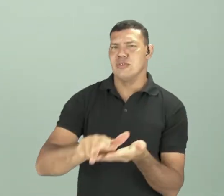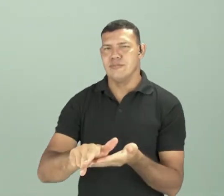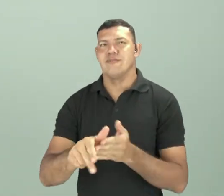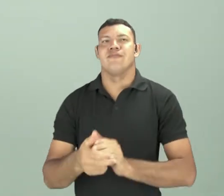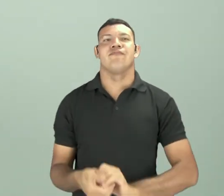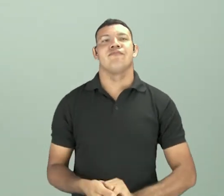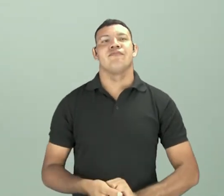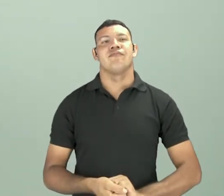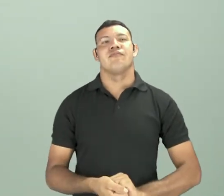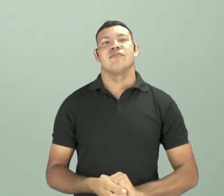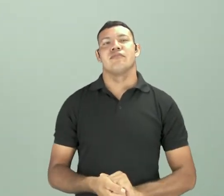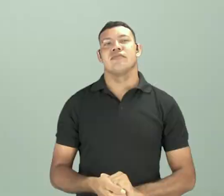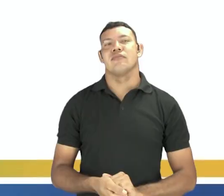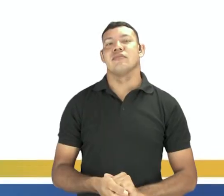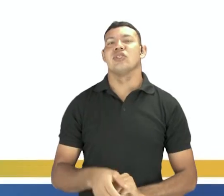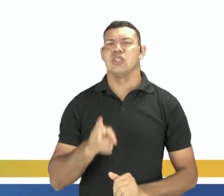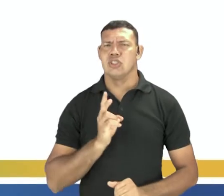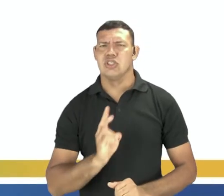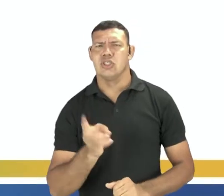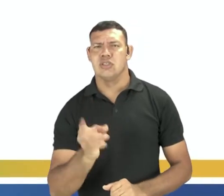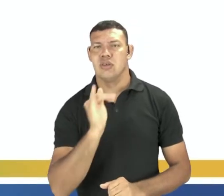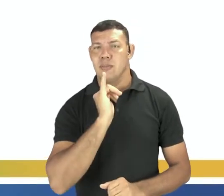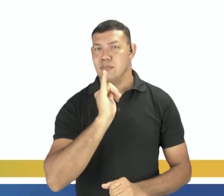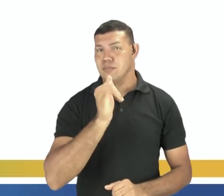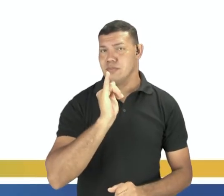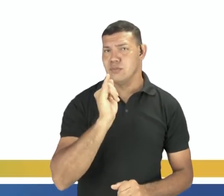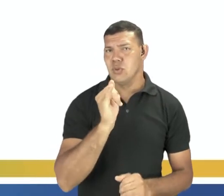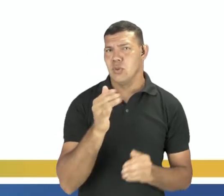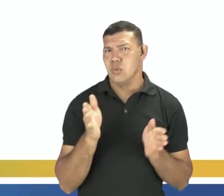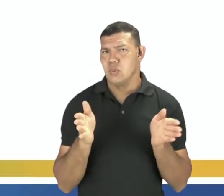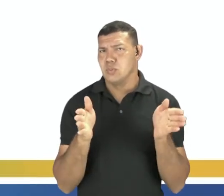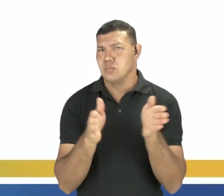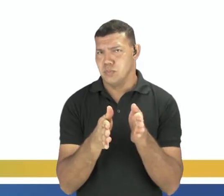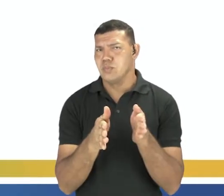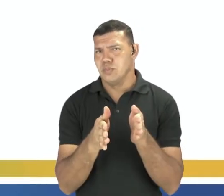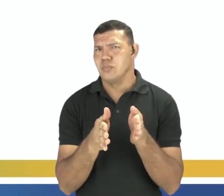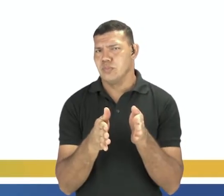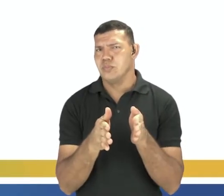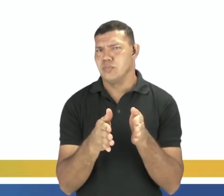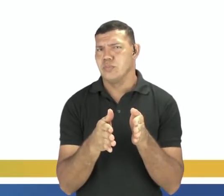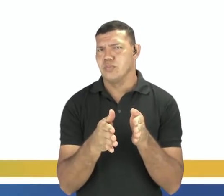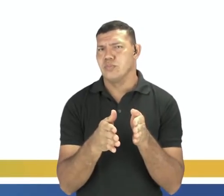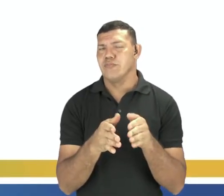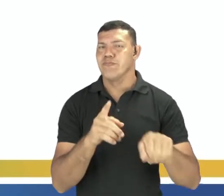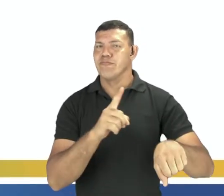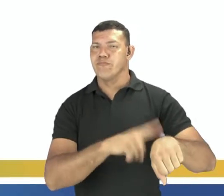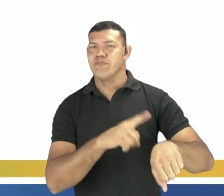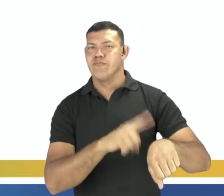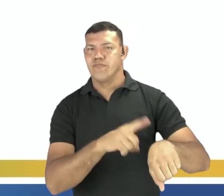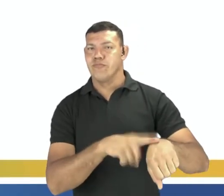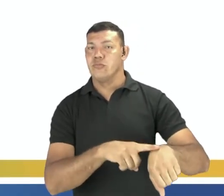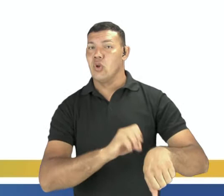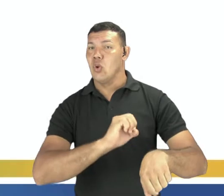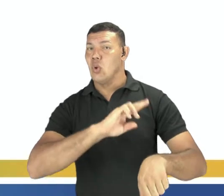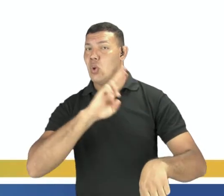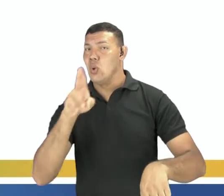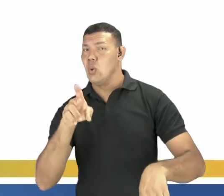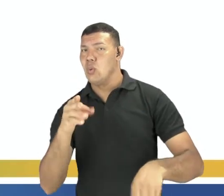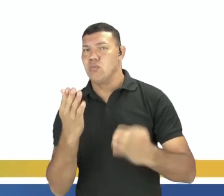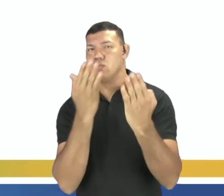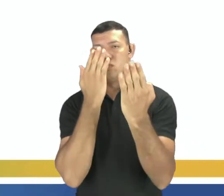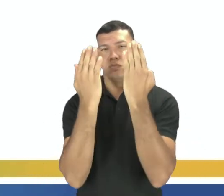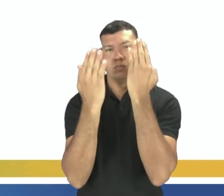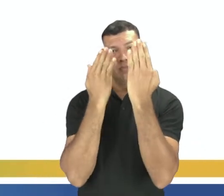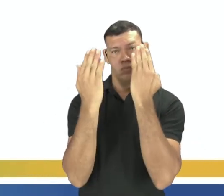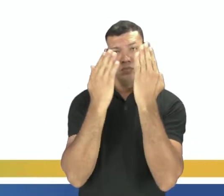Leia aí comigo, ó. Conto quase sempre é uma narrativa curta. Ele pode ser cronológico ou psicológico. Ou